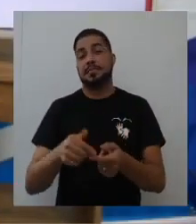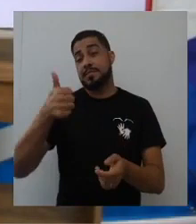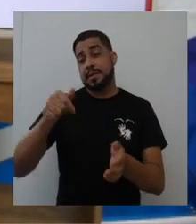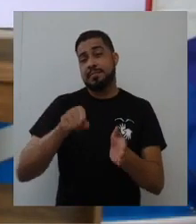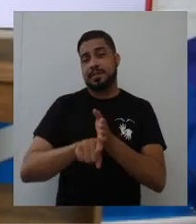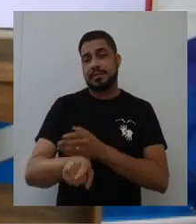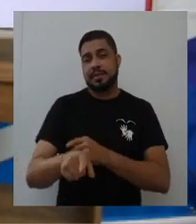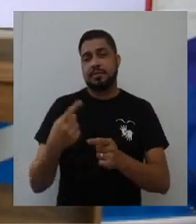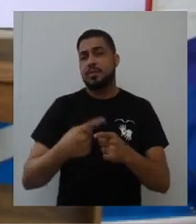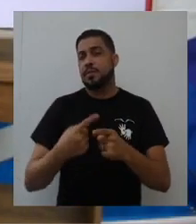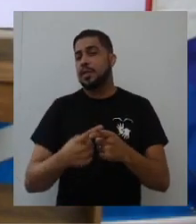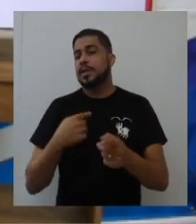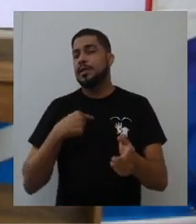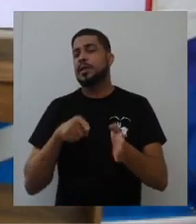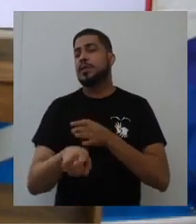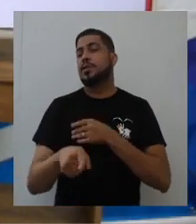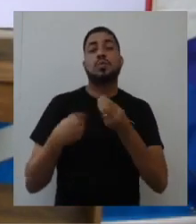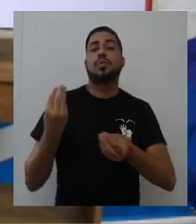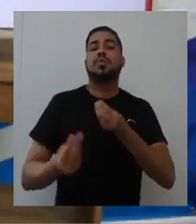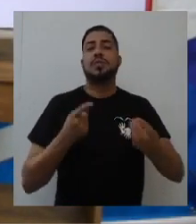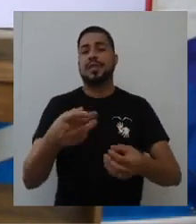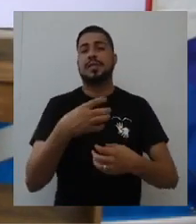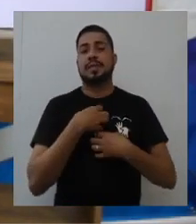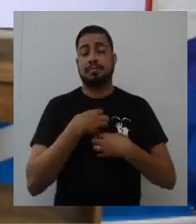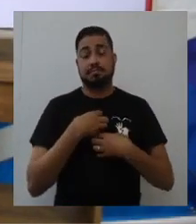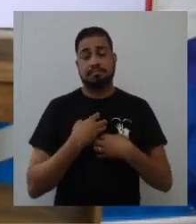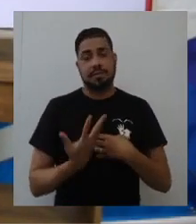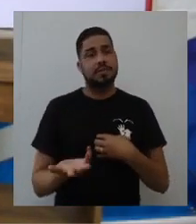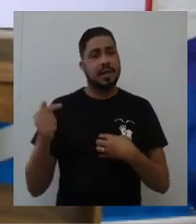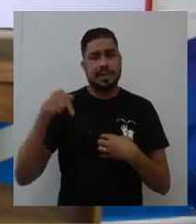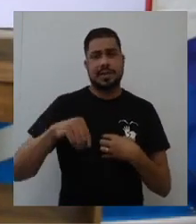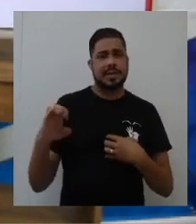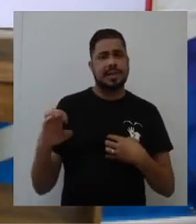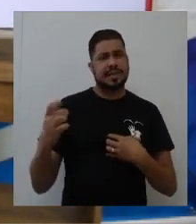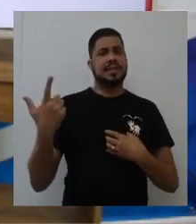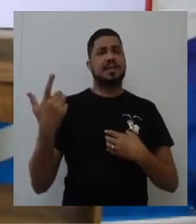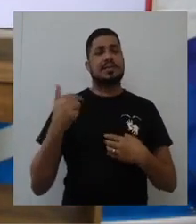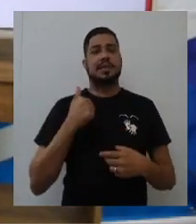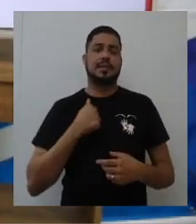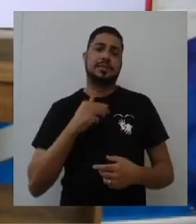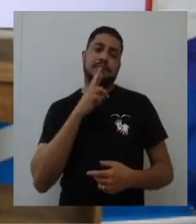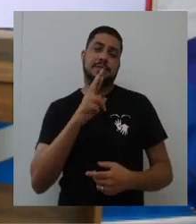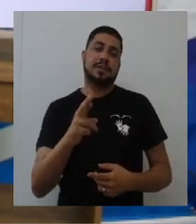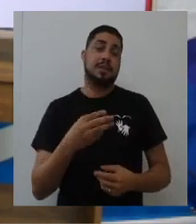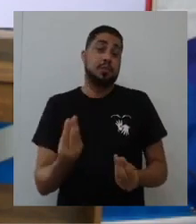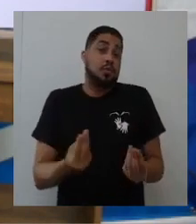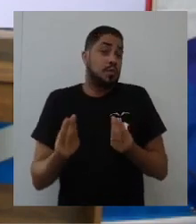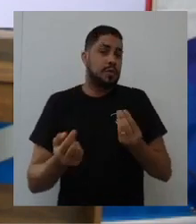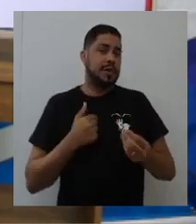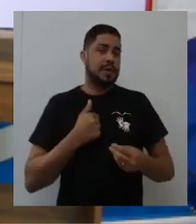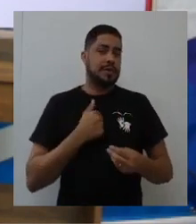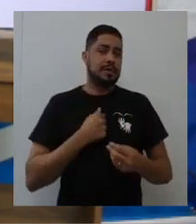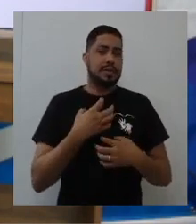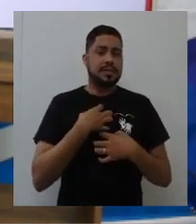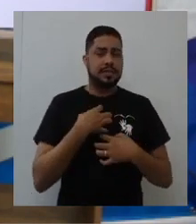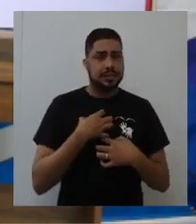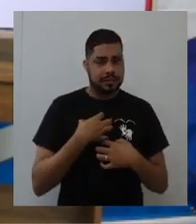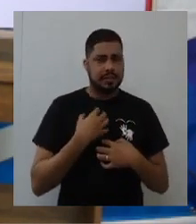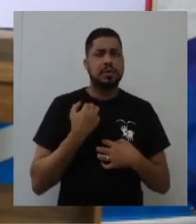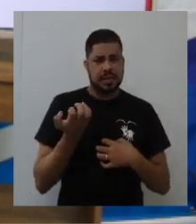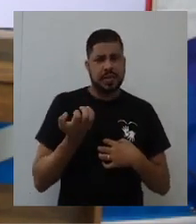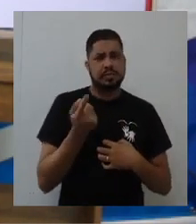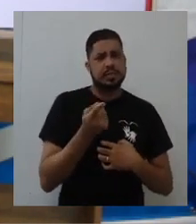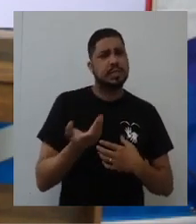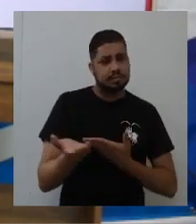que eu fiz, porque eu pergunto como você se sentiu. Então aqui, é óbvio, eu vou responder para vocês como eu me senti. Eu queria que vocês